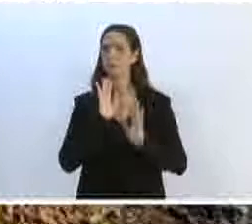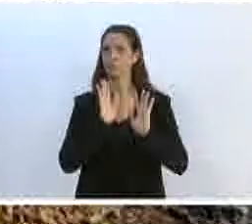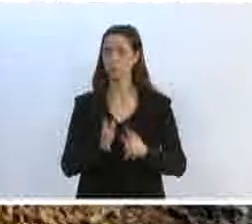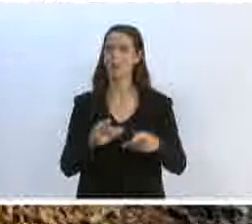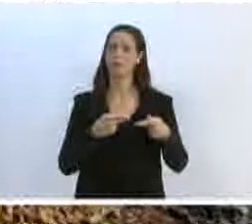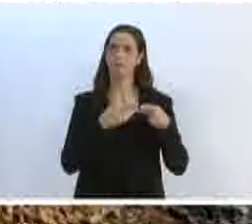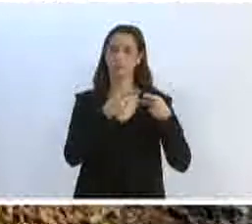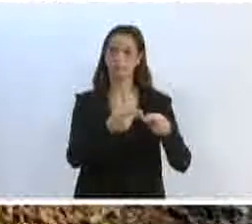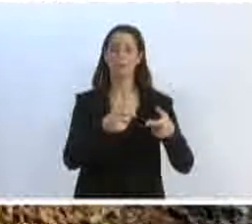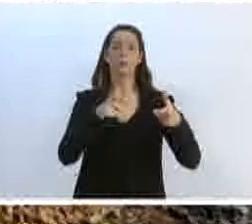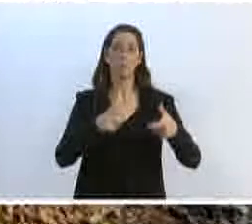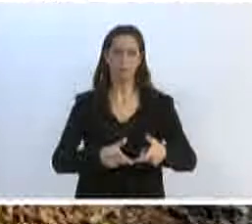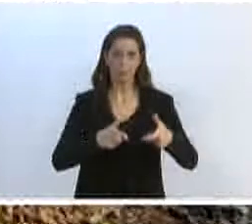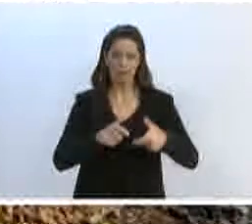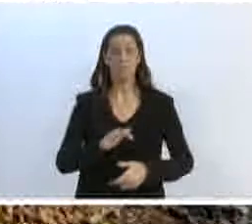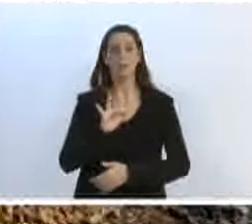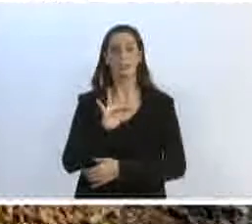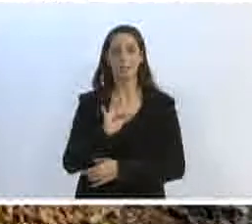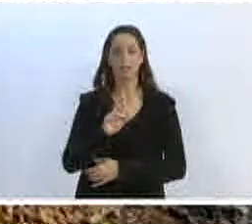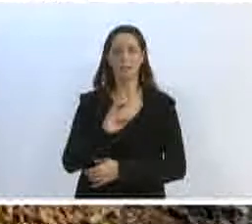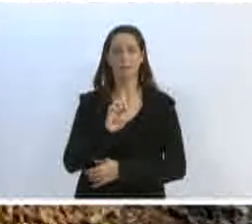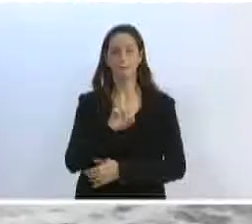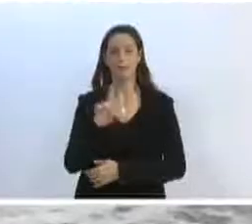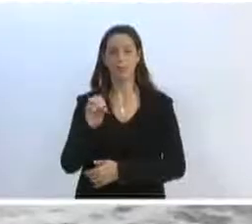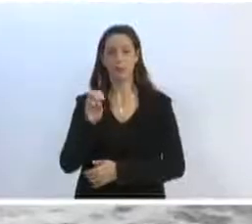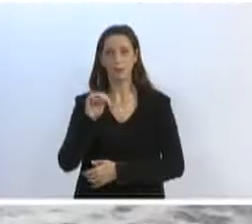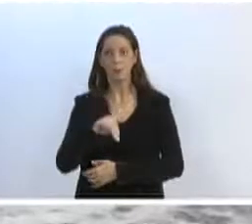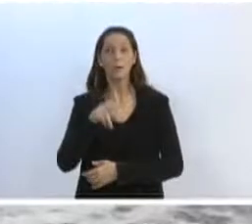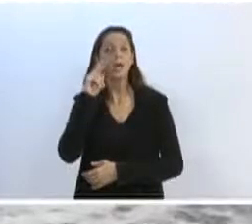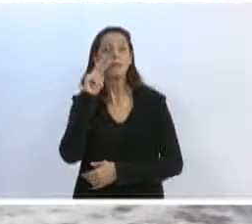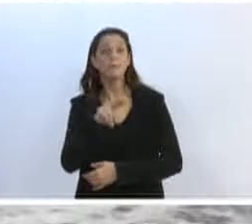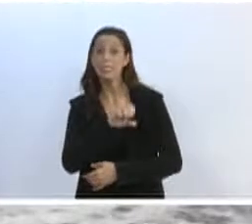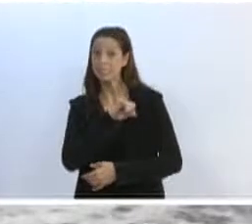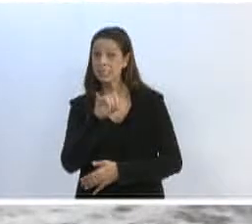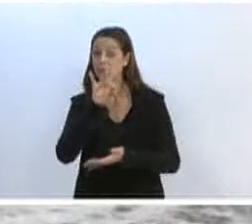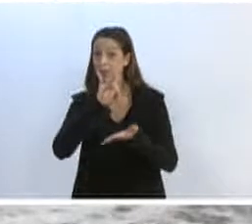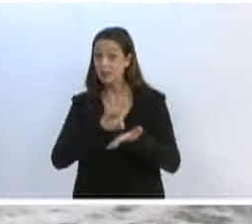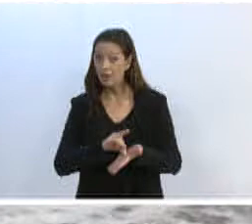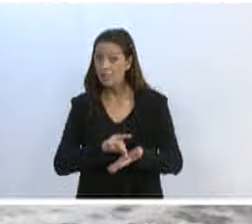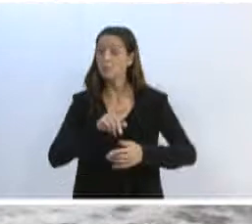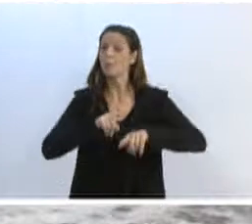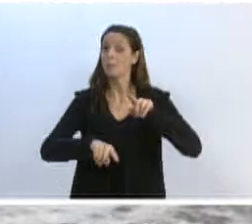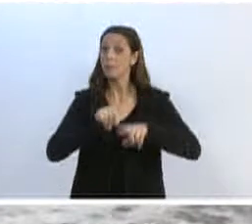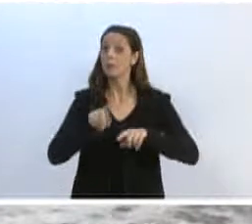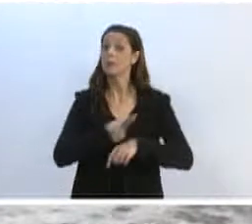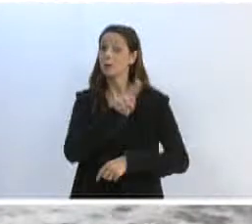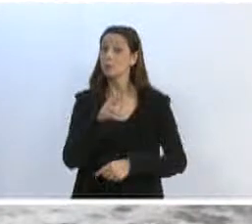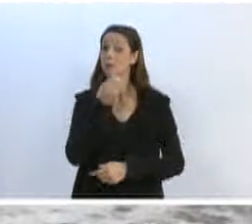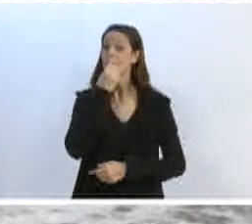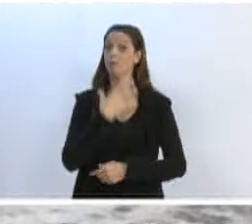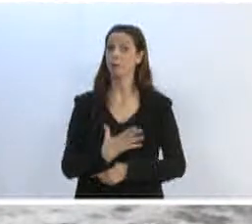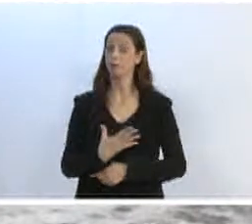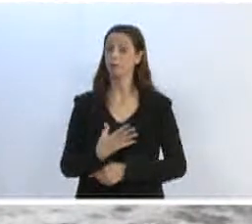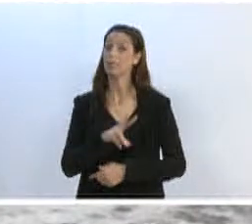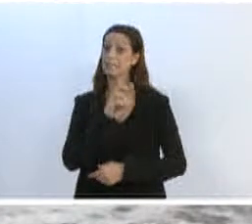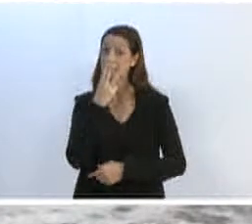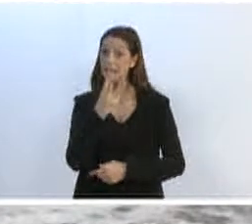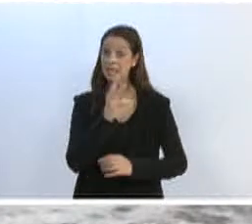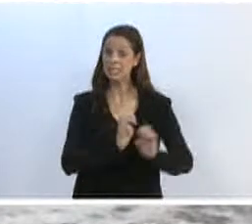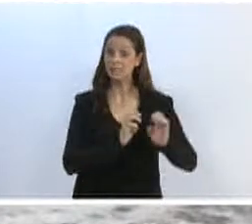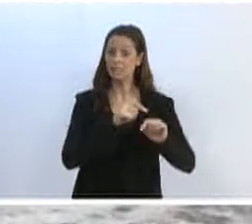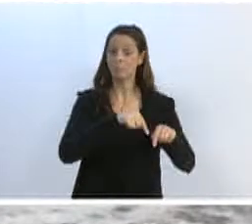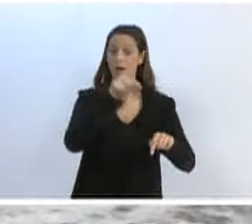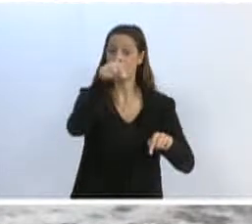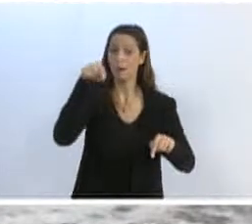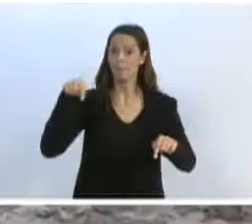exploração da freedom rei verificar a qualidade numa cabana é fornecido pelas três despesas responsáveis inclusive a final não pode